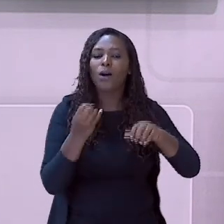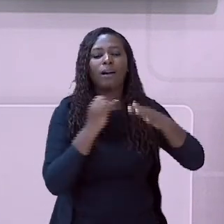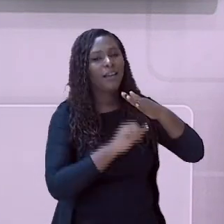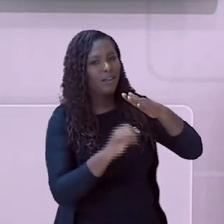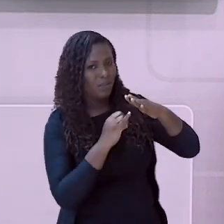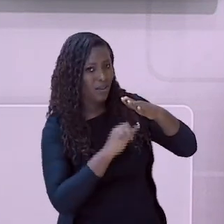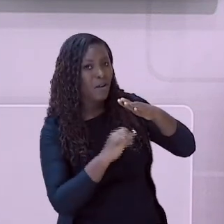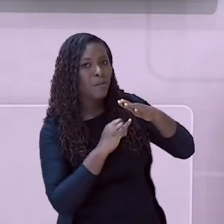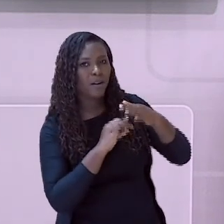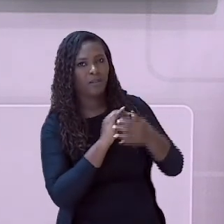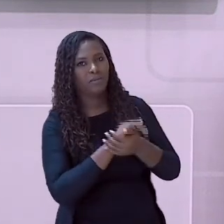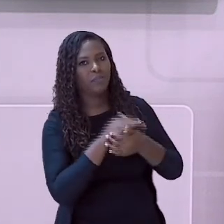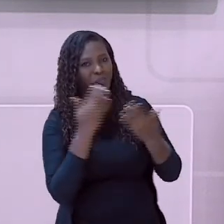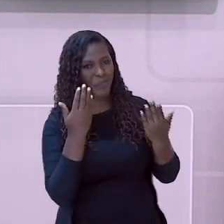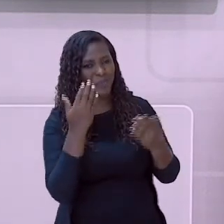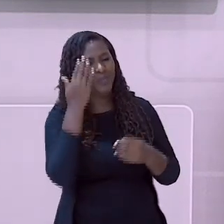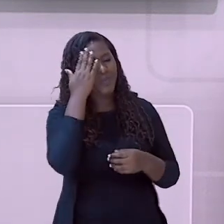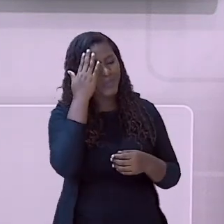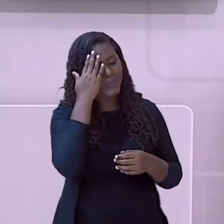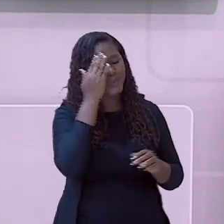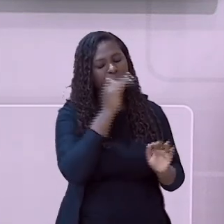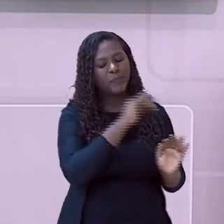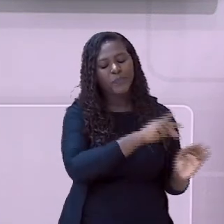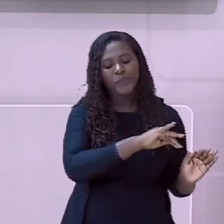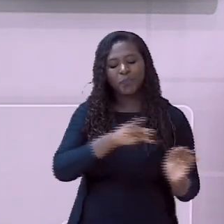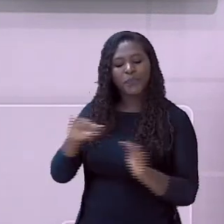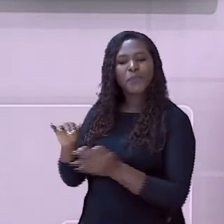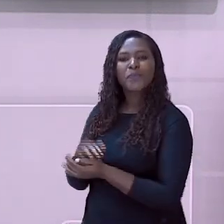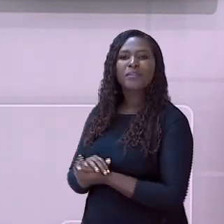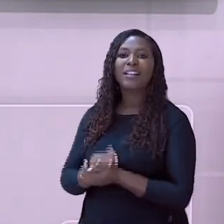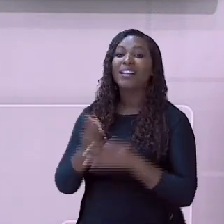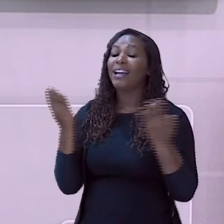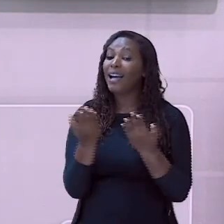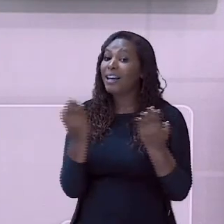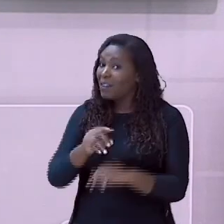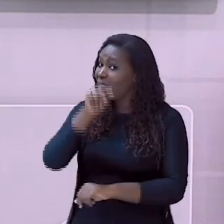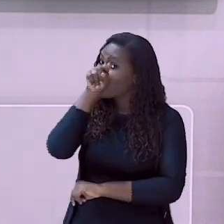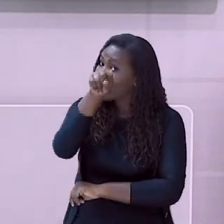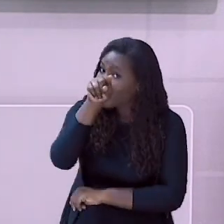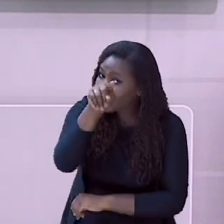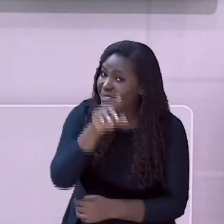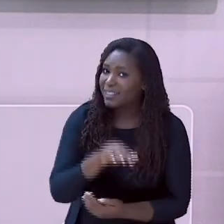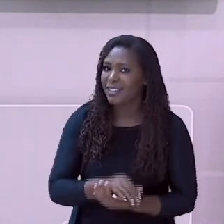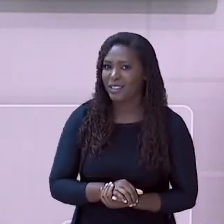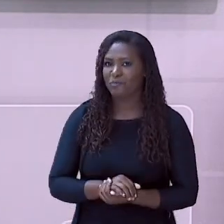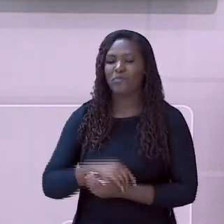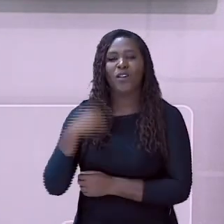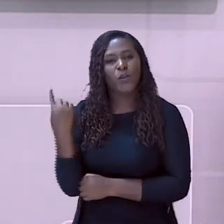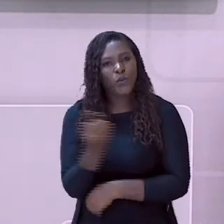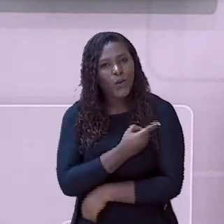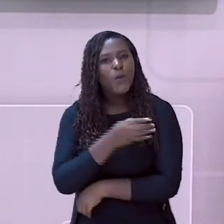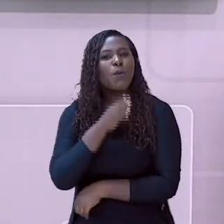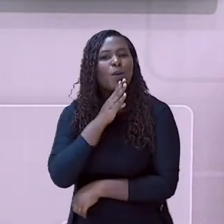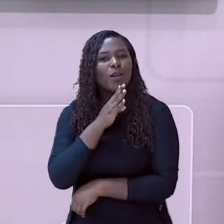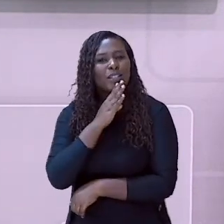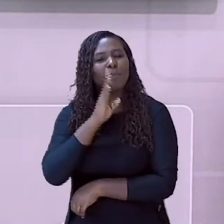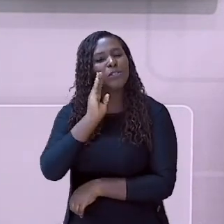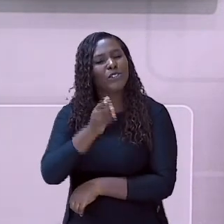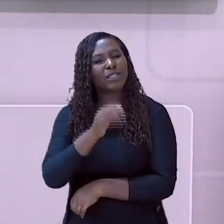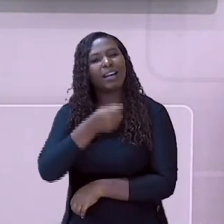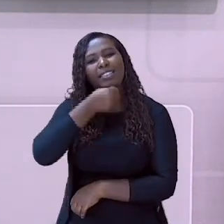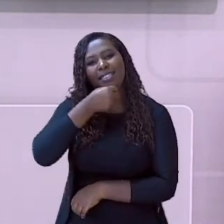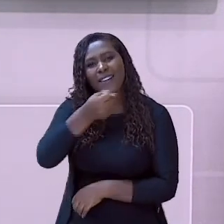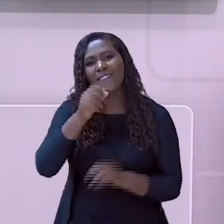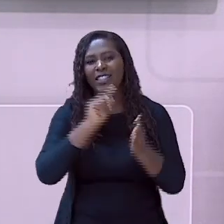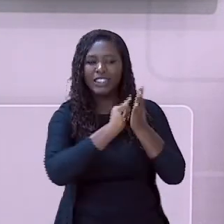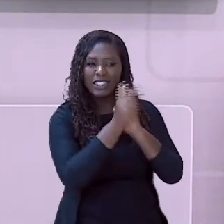sanadas ali. Agora é com vocês. Agora que nós conhecemos um pouco mais sobre o gênero entrevista, é